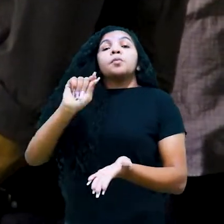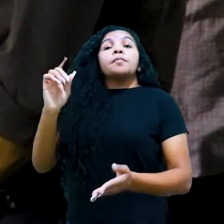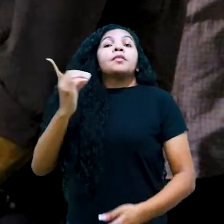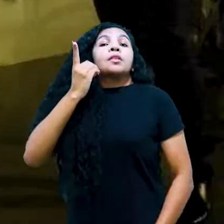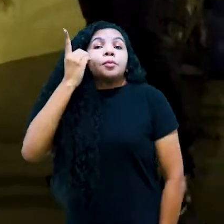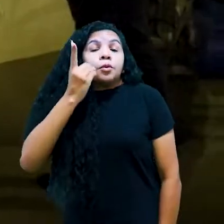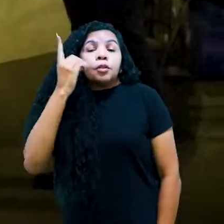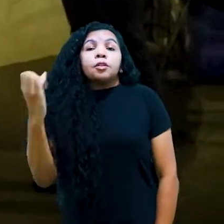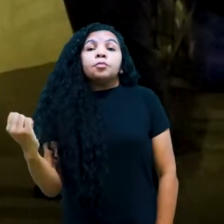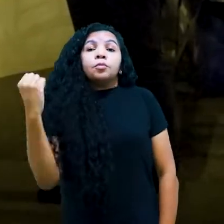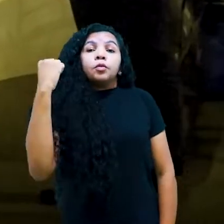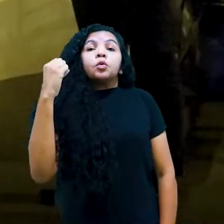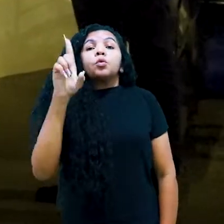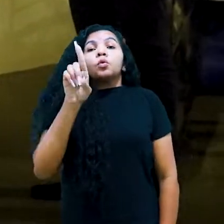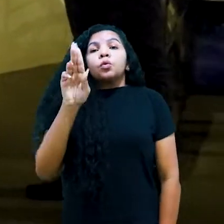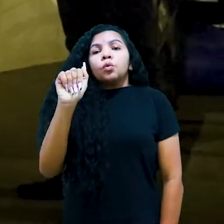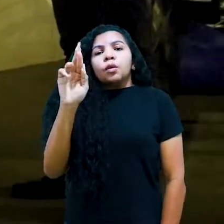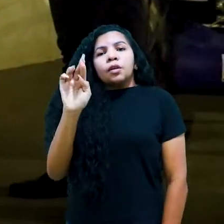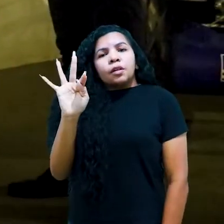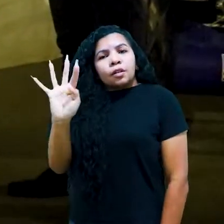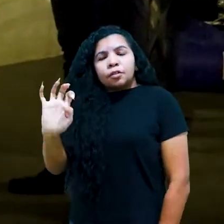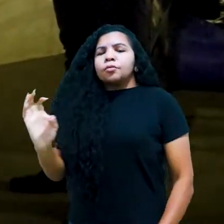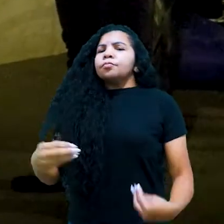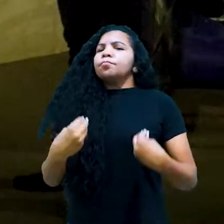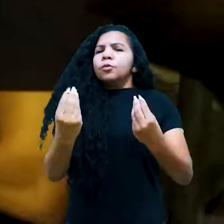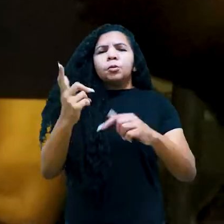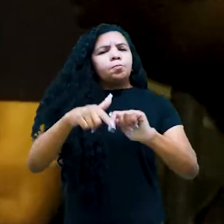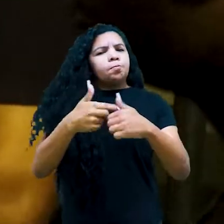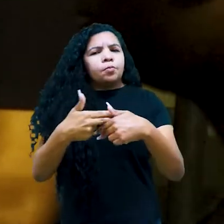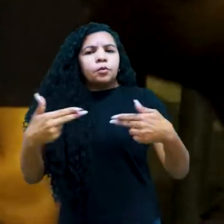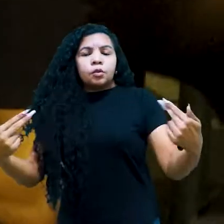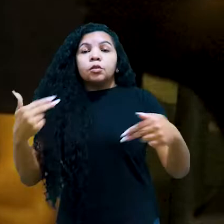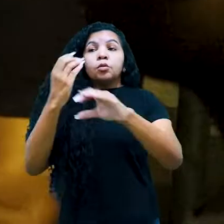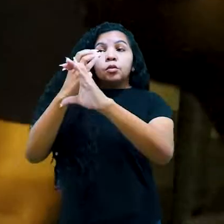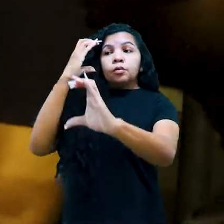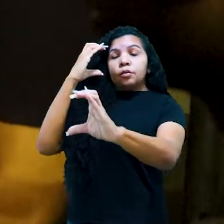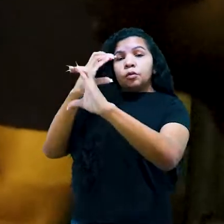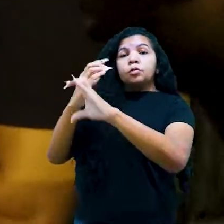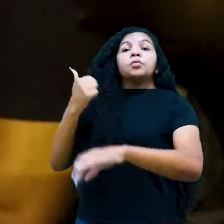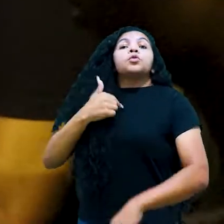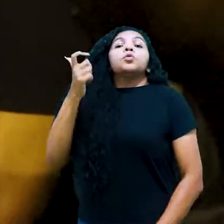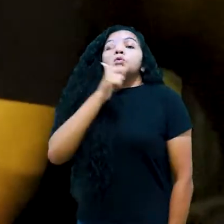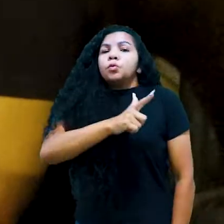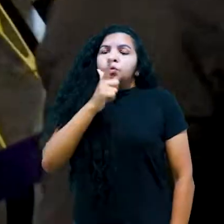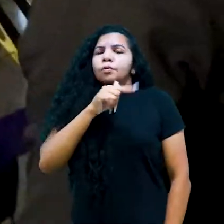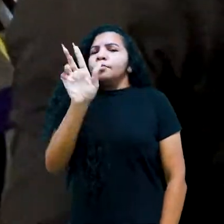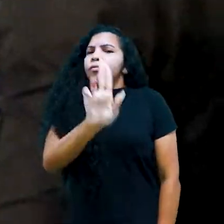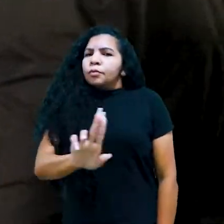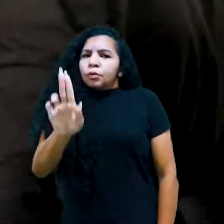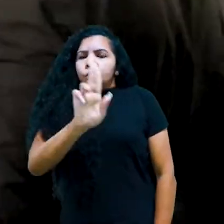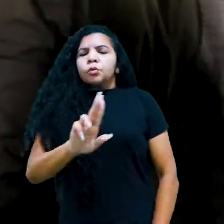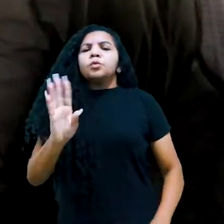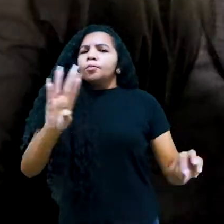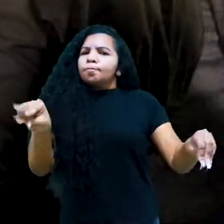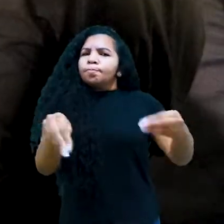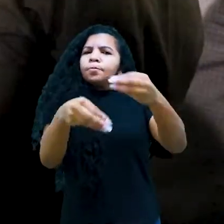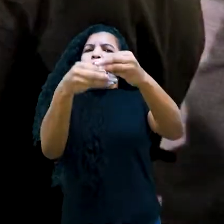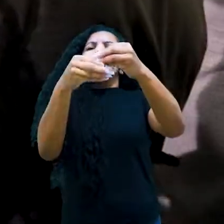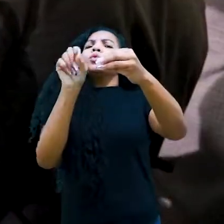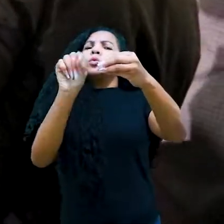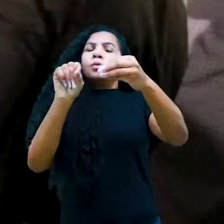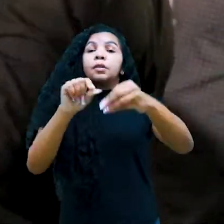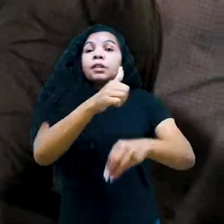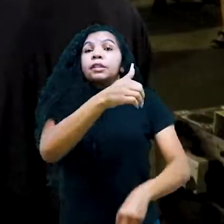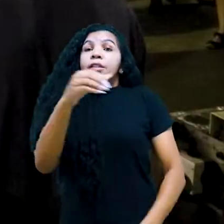sua vinda ao Ema o deputado Duarte Júnior entregou a equipe o núcleo Tecnológico de Engenharia e foram adquiridos por meio de